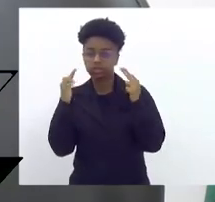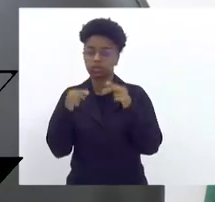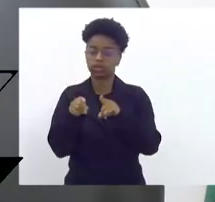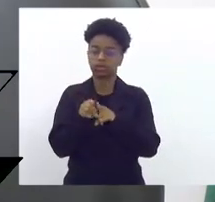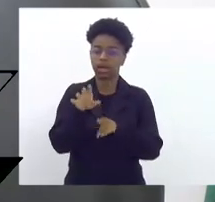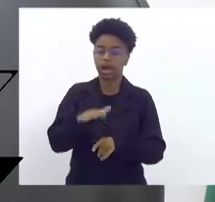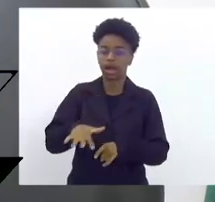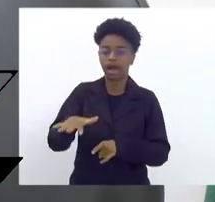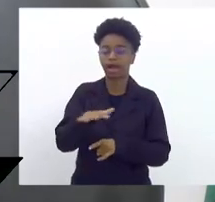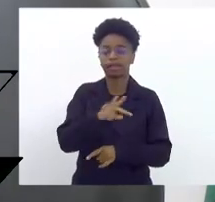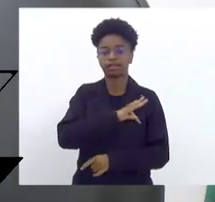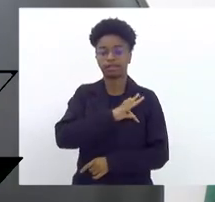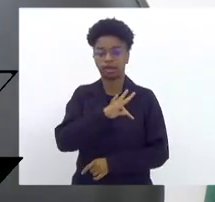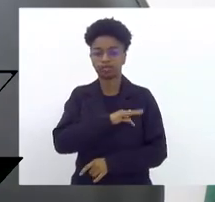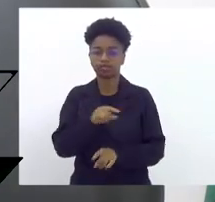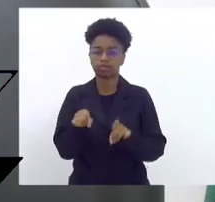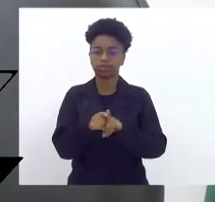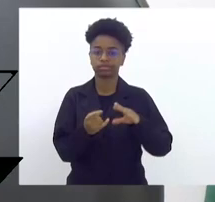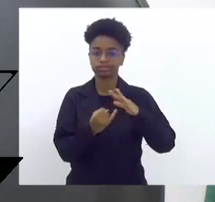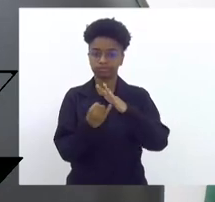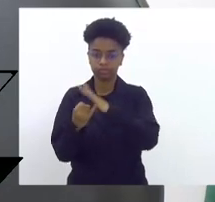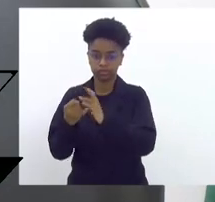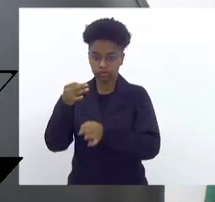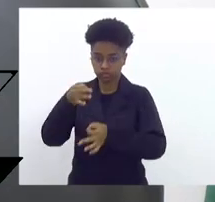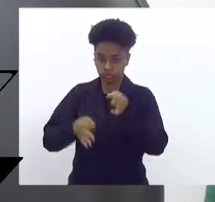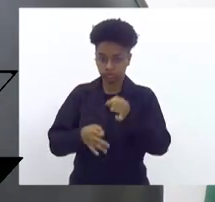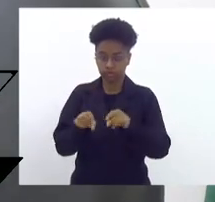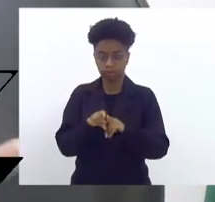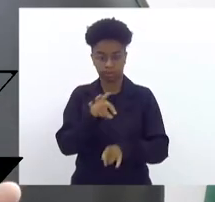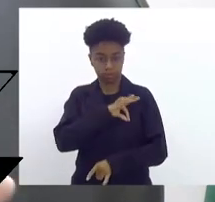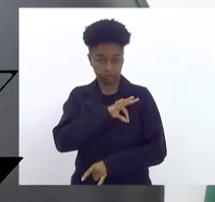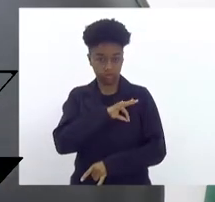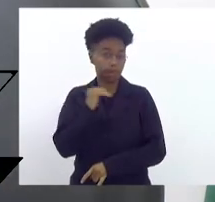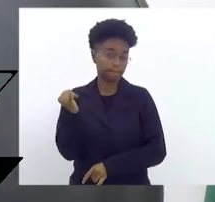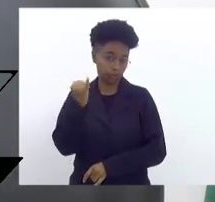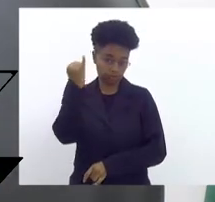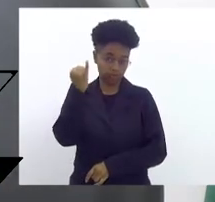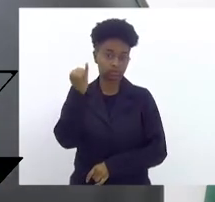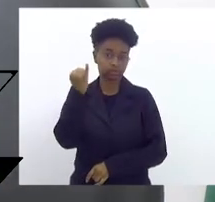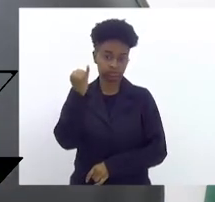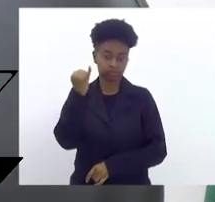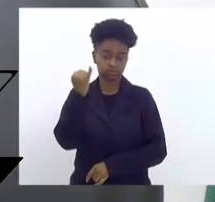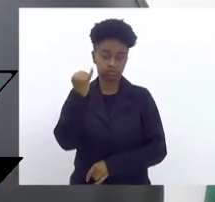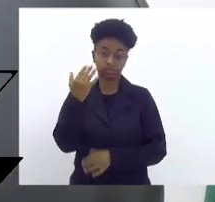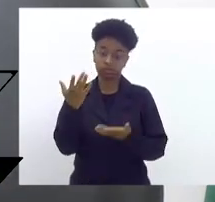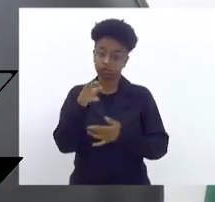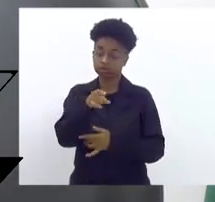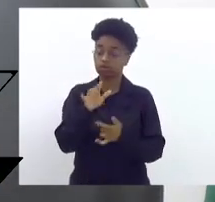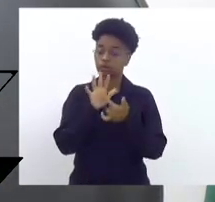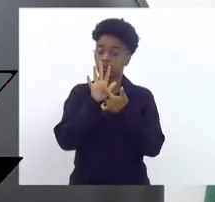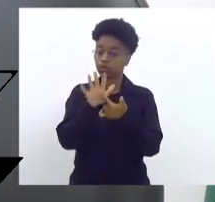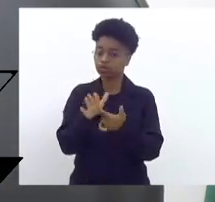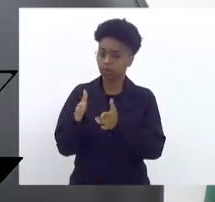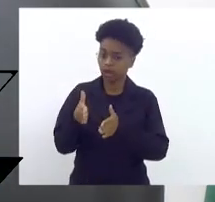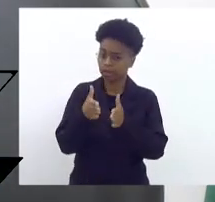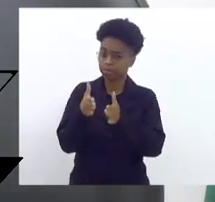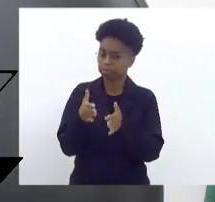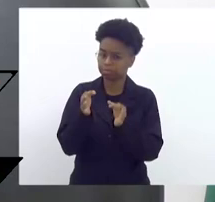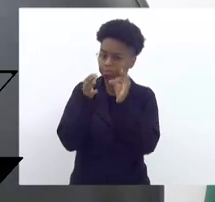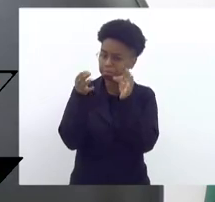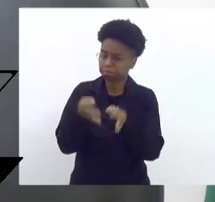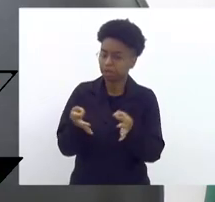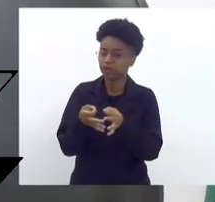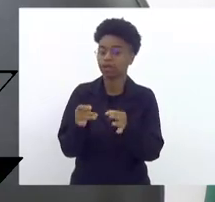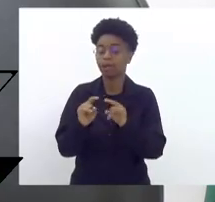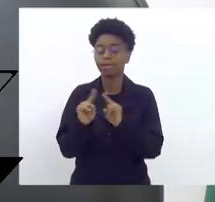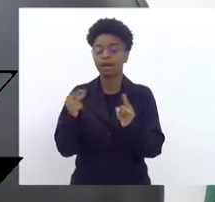técnicos do aparato institucional jurídico e policial é muito importante e vossa excelência apontou os caminhos com muita precisão mas